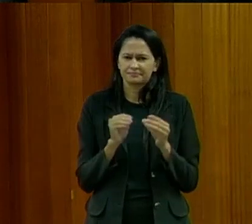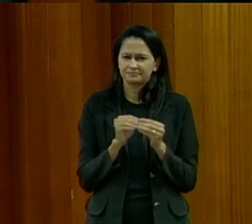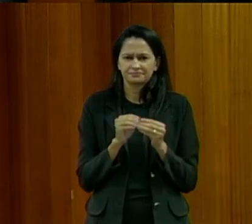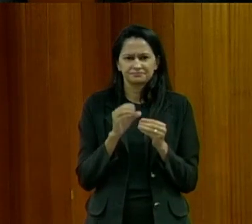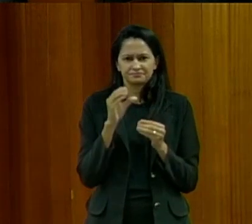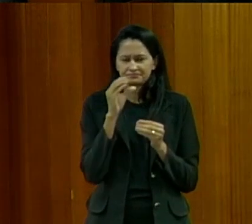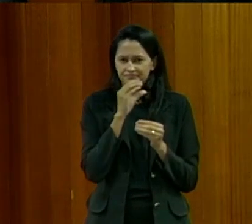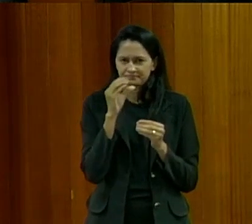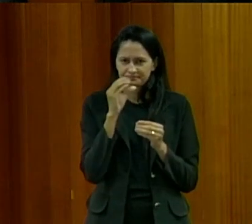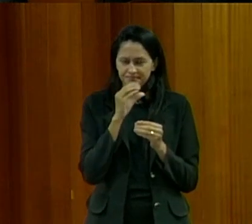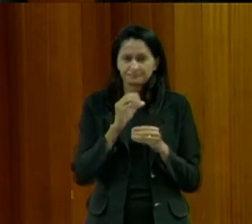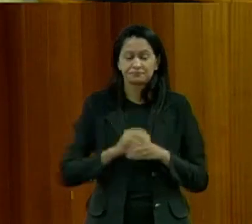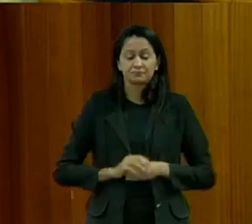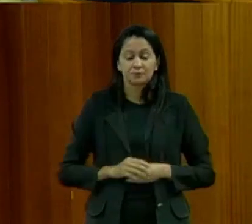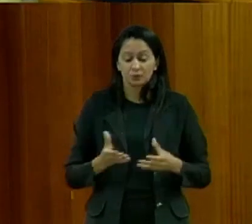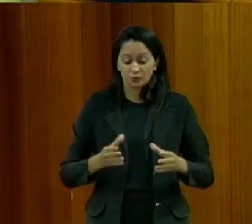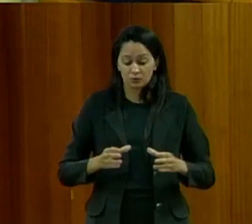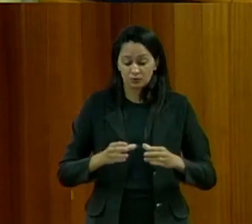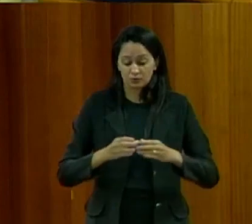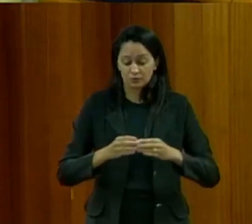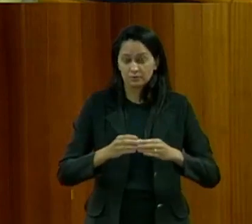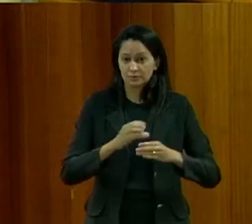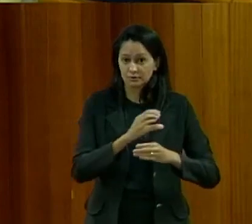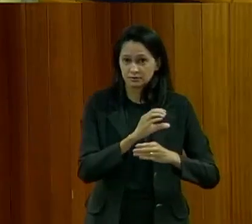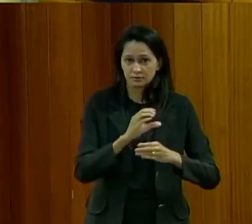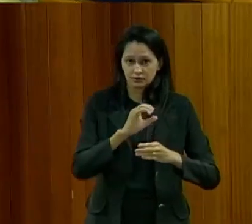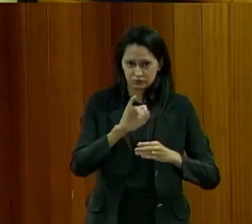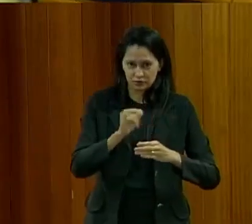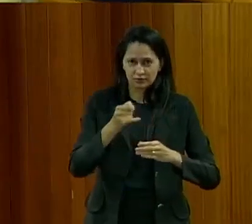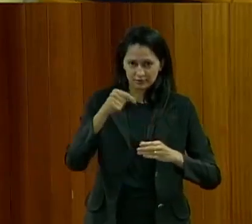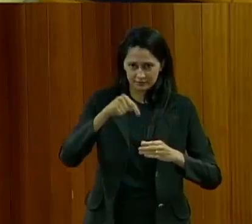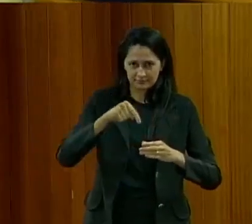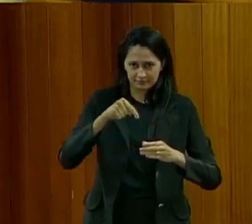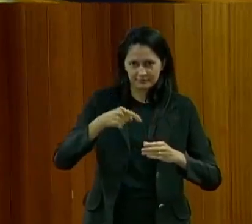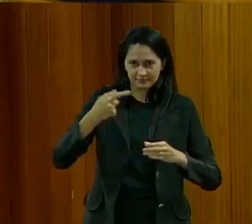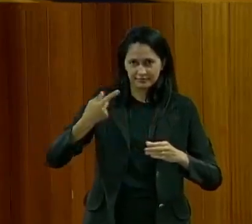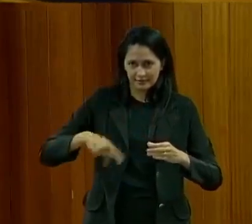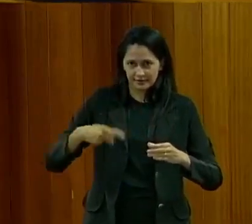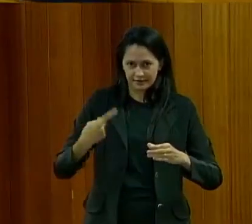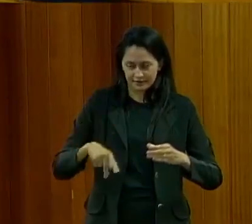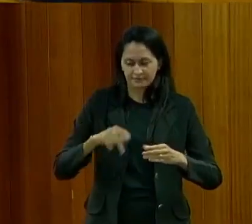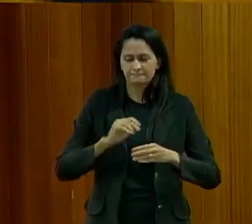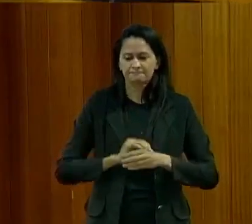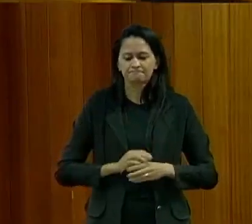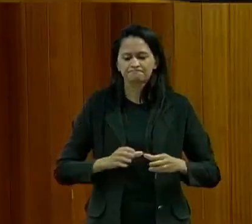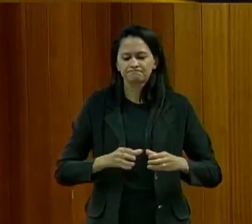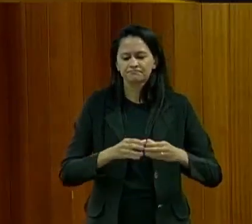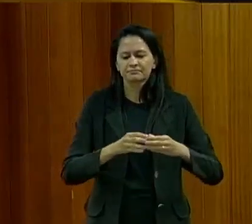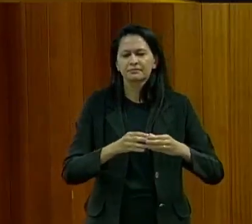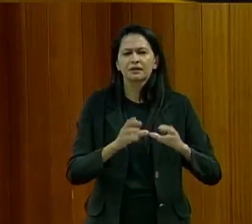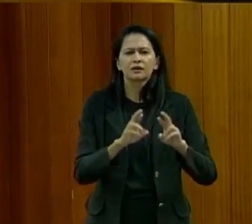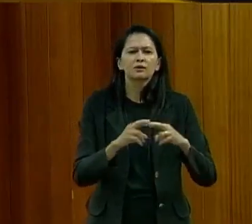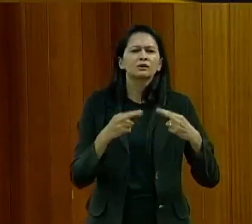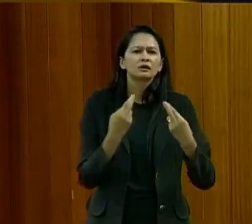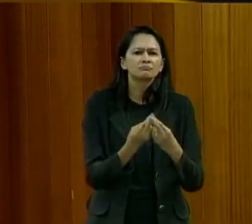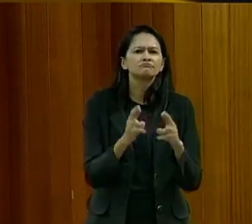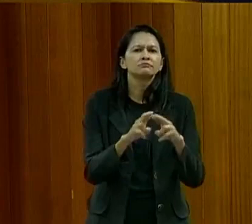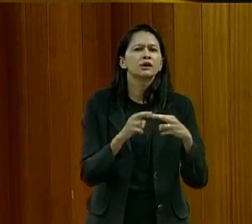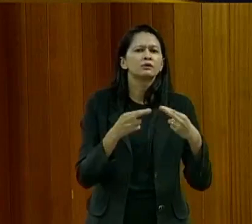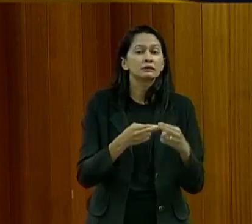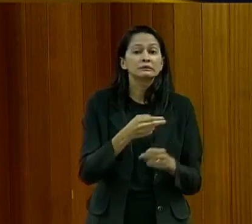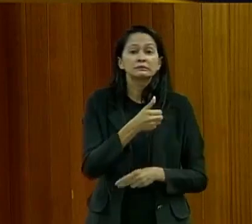breve. A Comissão de Constituição e Justiça dessa casa, nessa legislatura, ela se reuniu por mais de 100 vezes